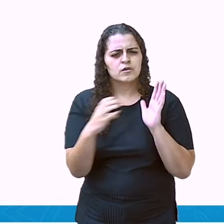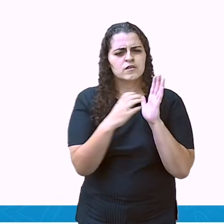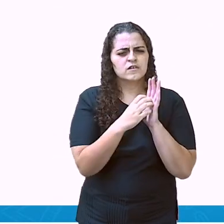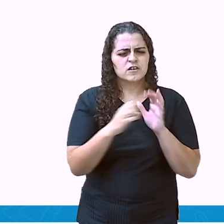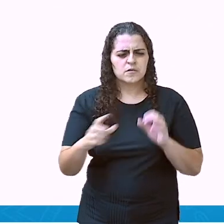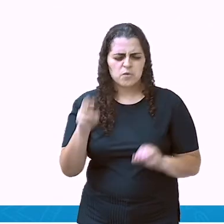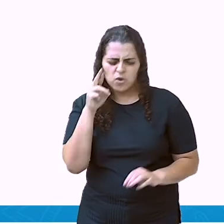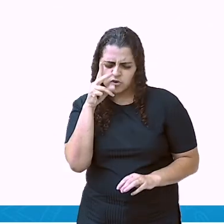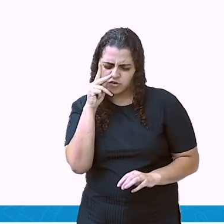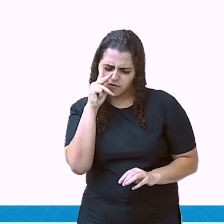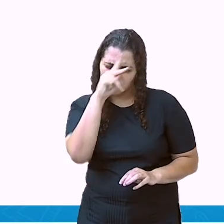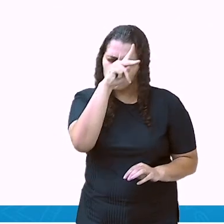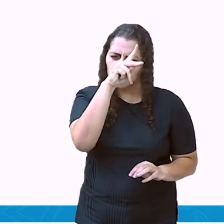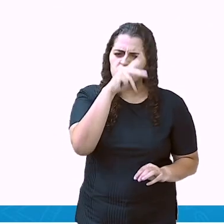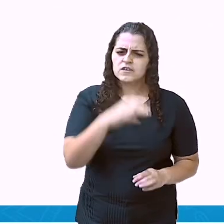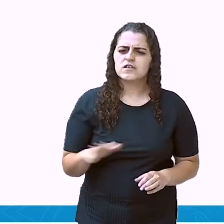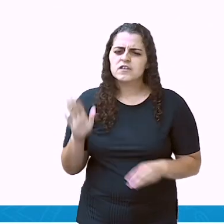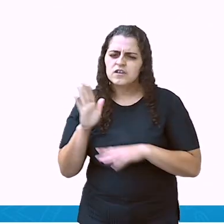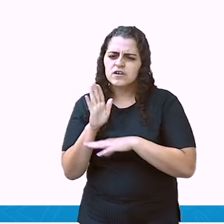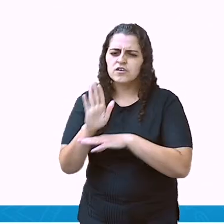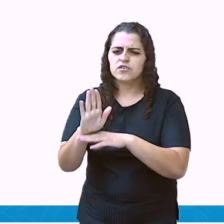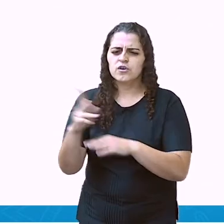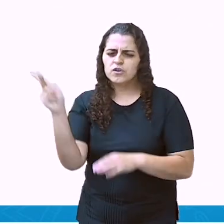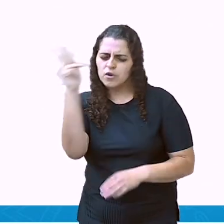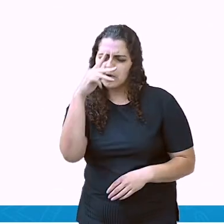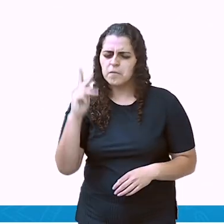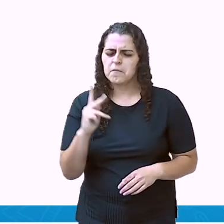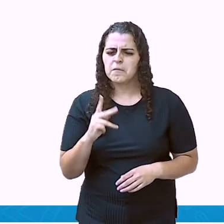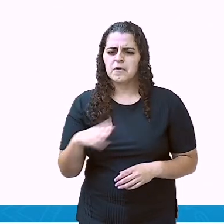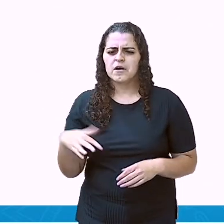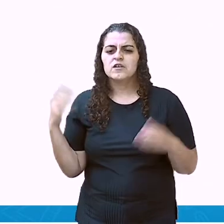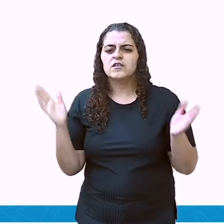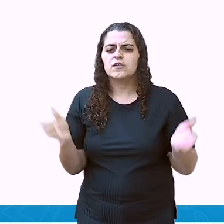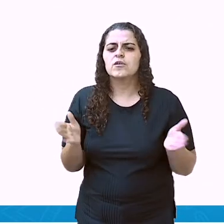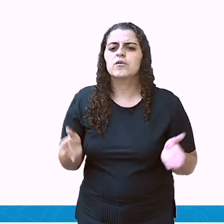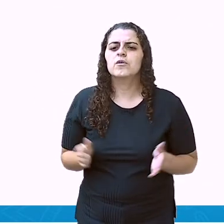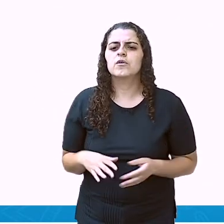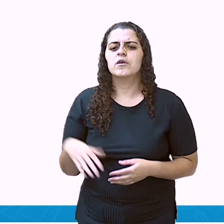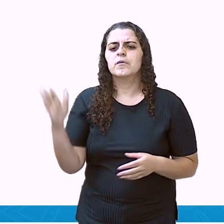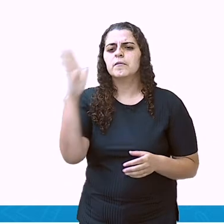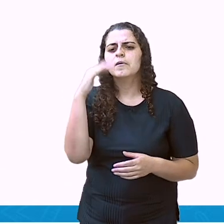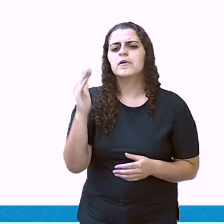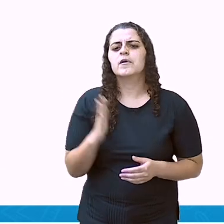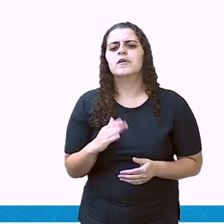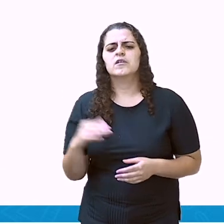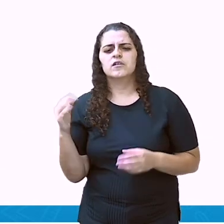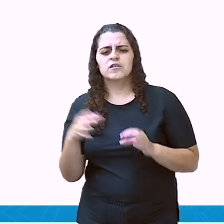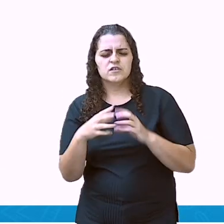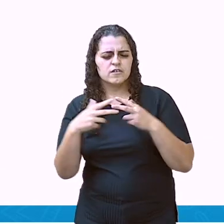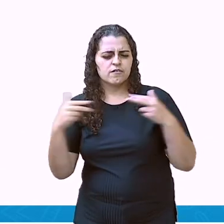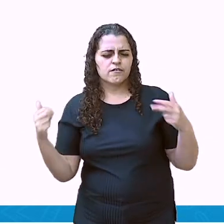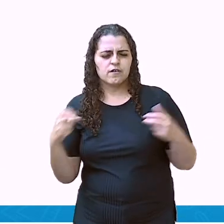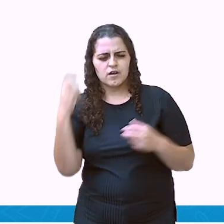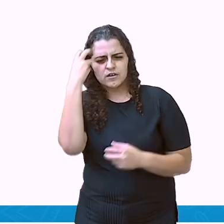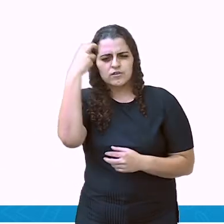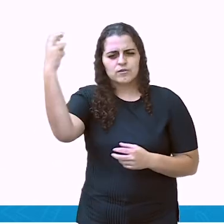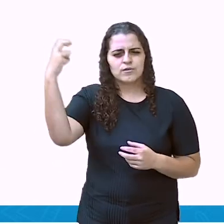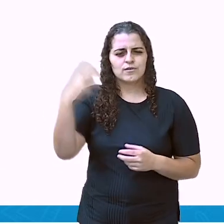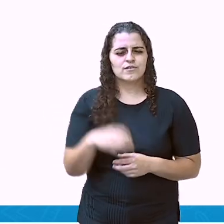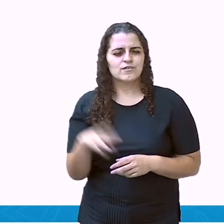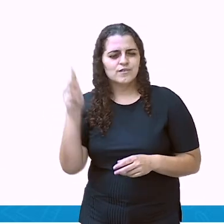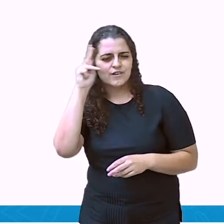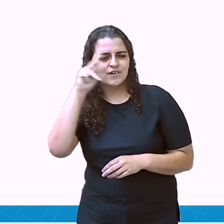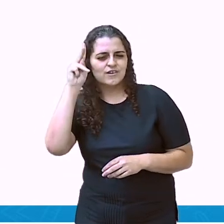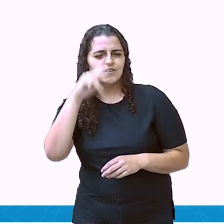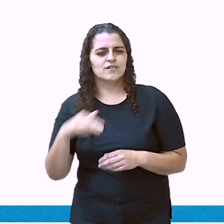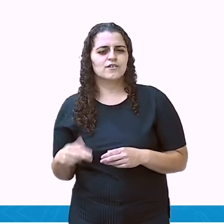nos ajudou, que ajudou o nosso país a ser o que ele é hoje. Um Brasil multicor e diverso, cheio de